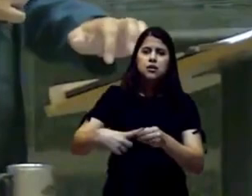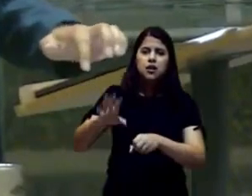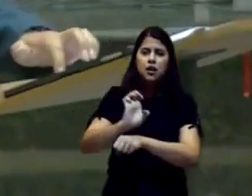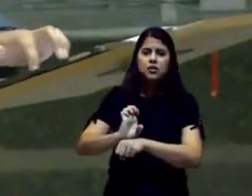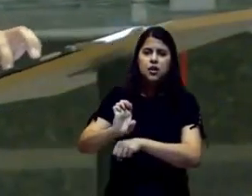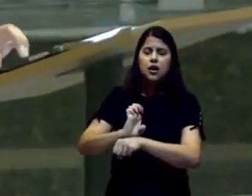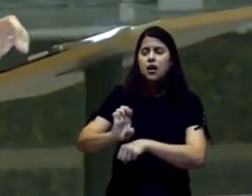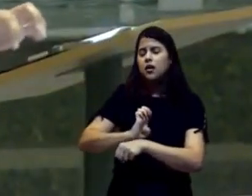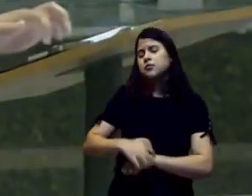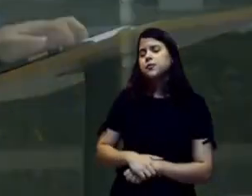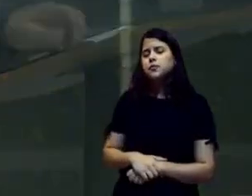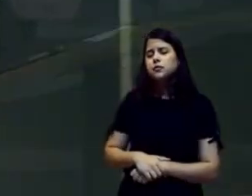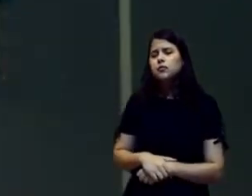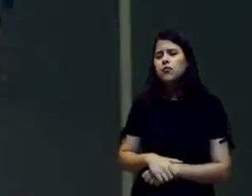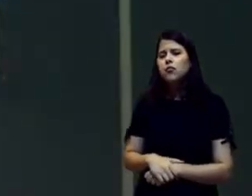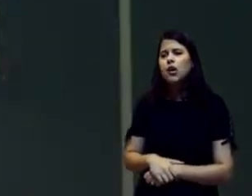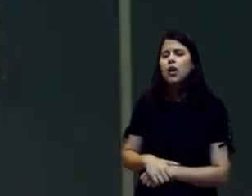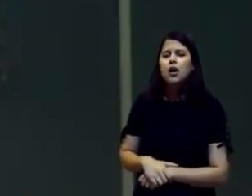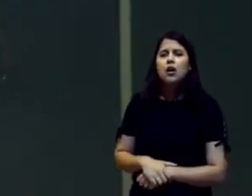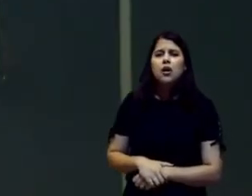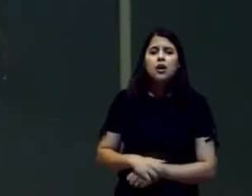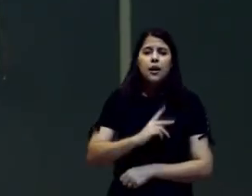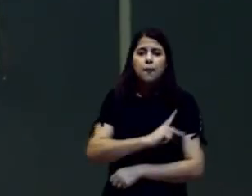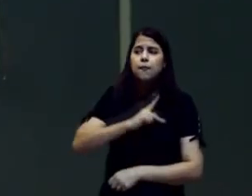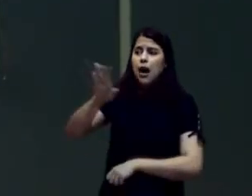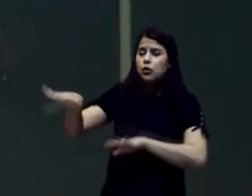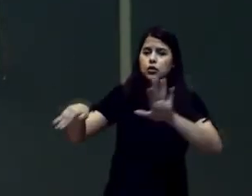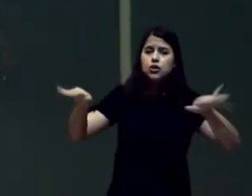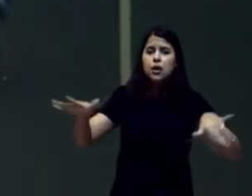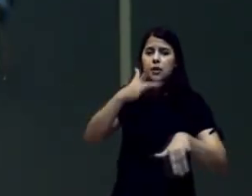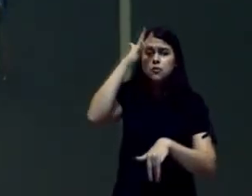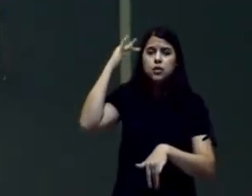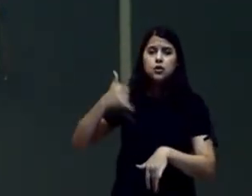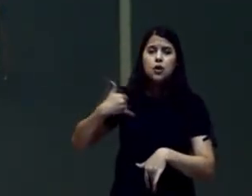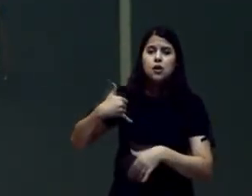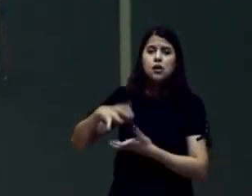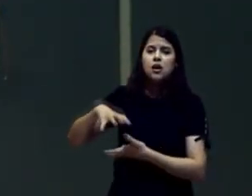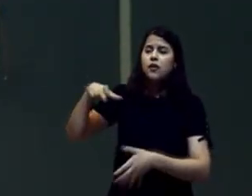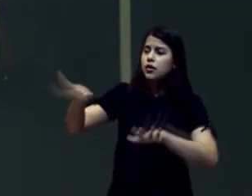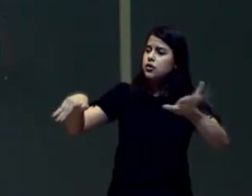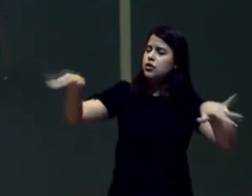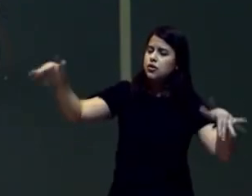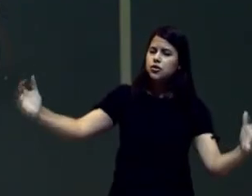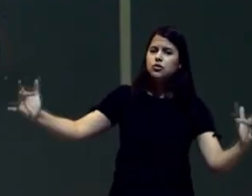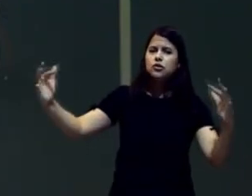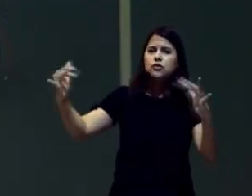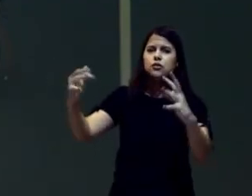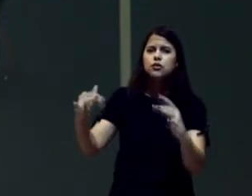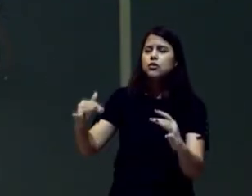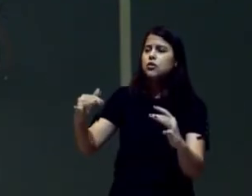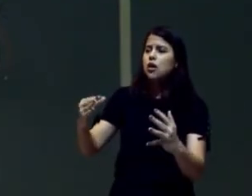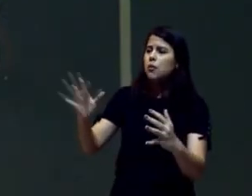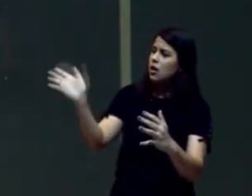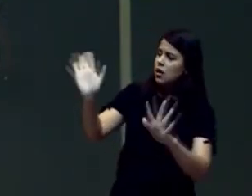despedir deles. E no capítulo 20, versículos de 29 a 31 do livro de Atos dos Apóstolos, Paulo demonstra uma